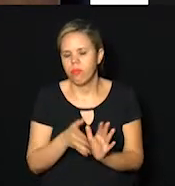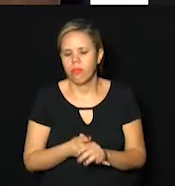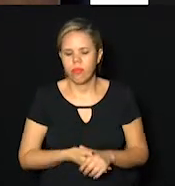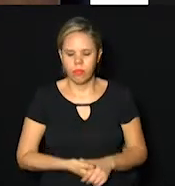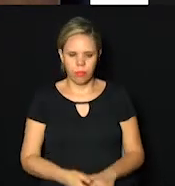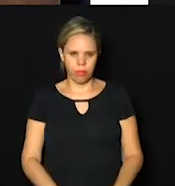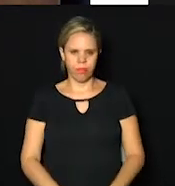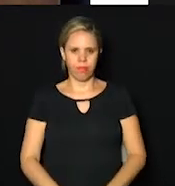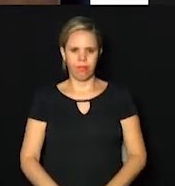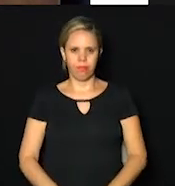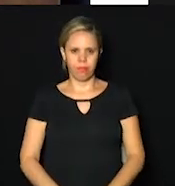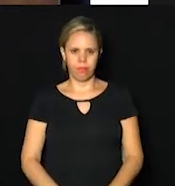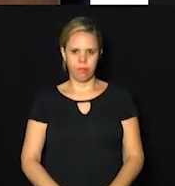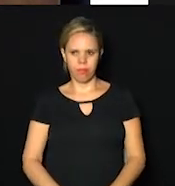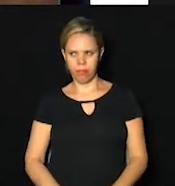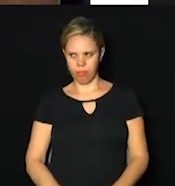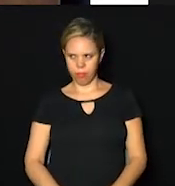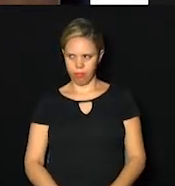com